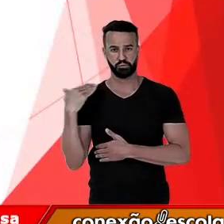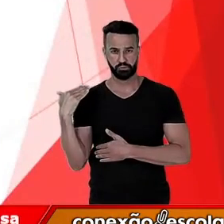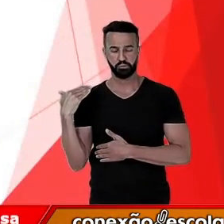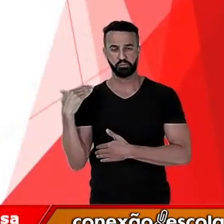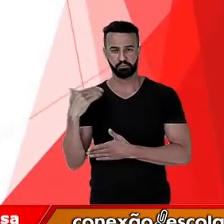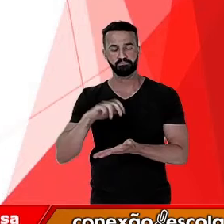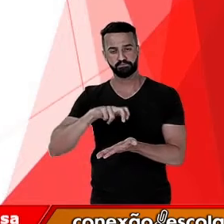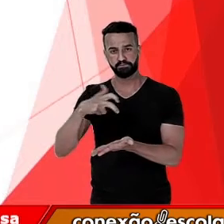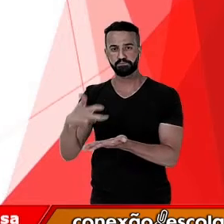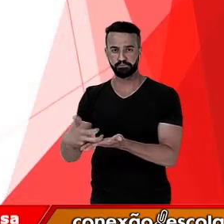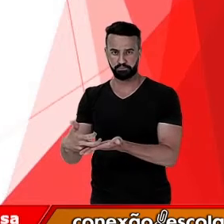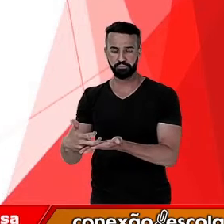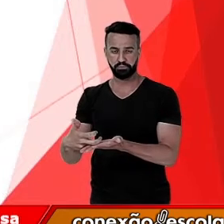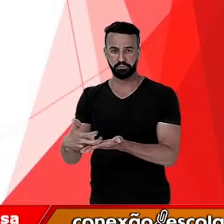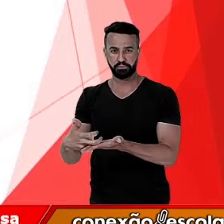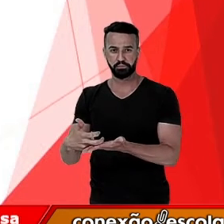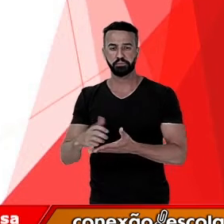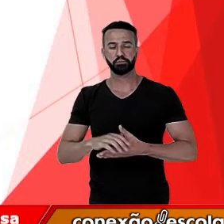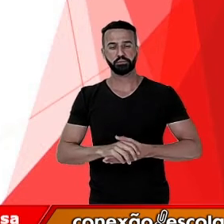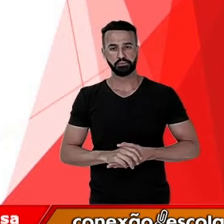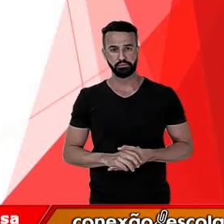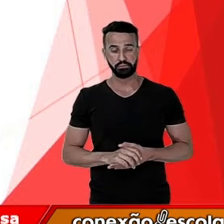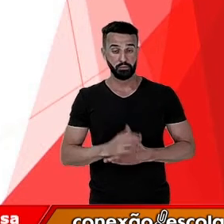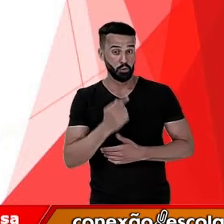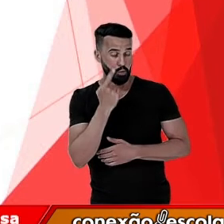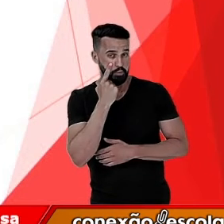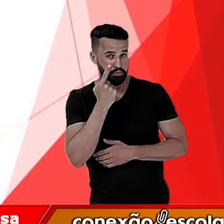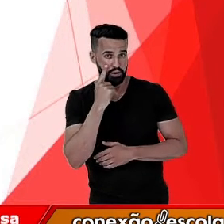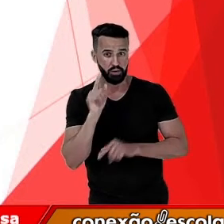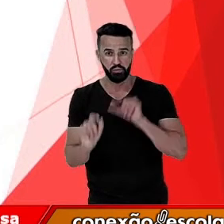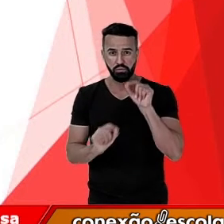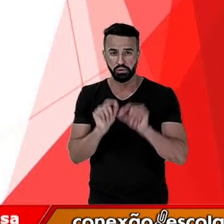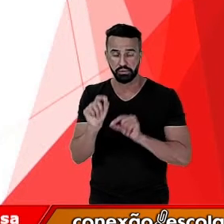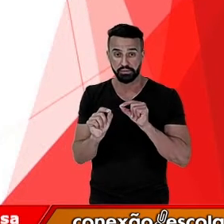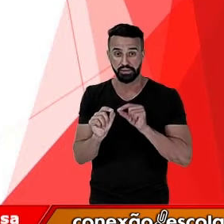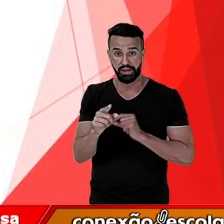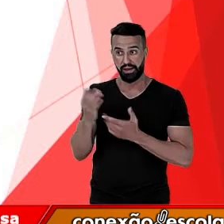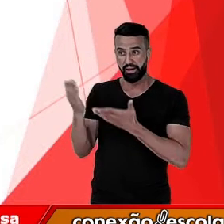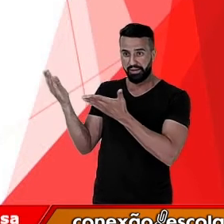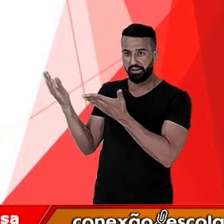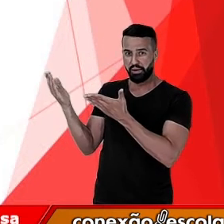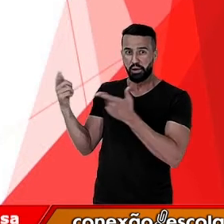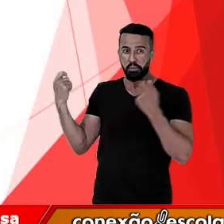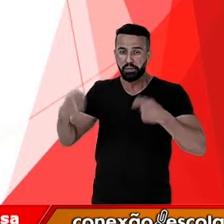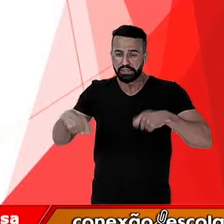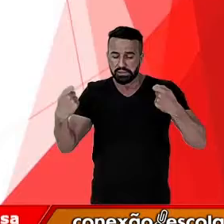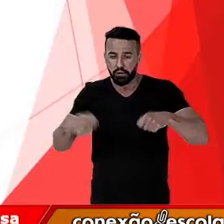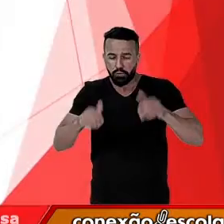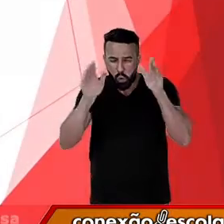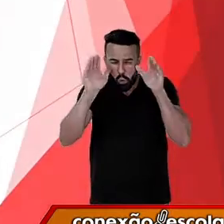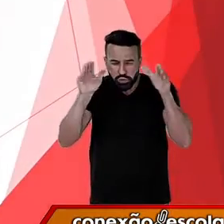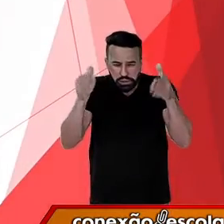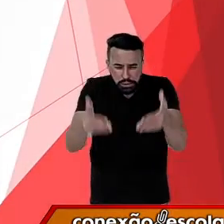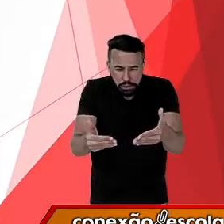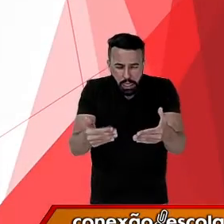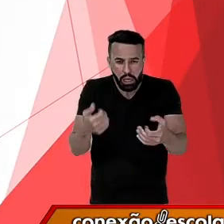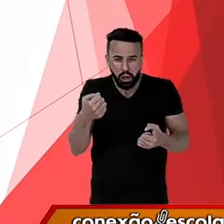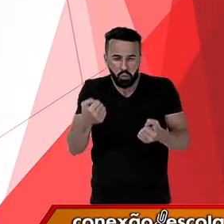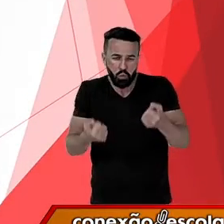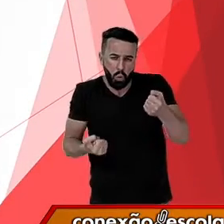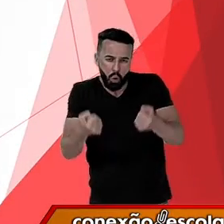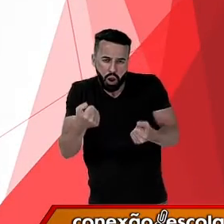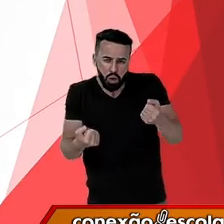Então, observem que ele precisava se concentrar quando estava correndo. Então, tudo que está ligado